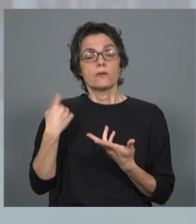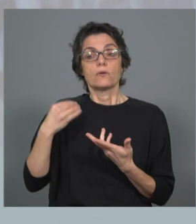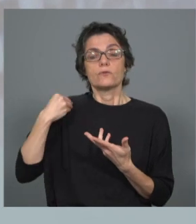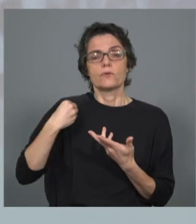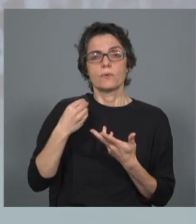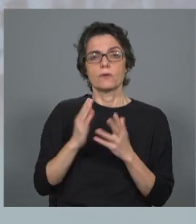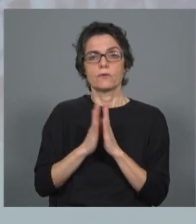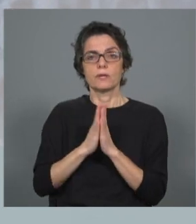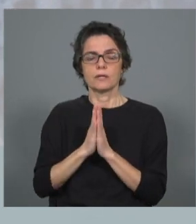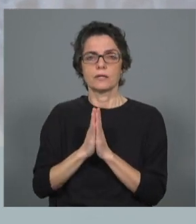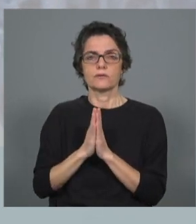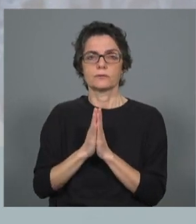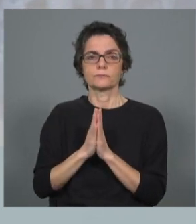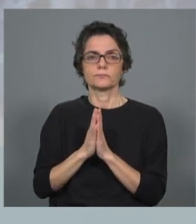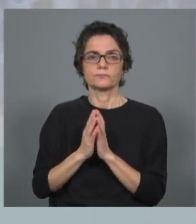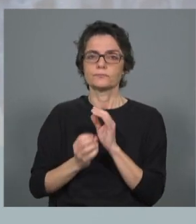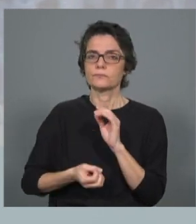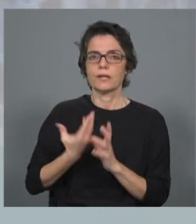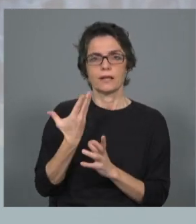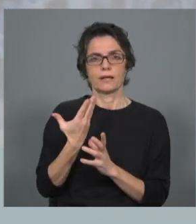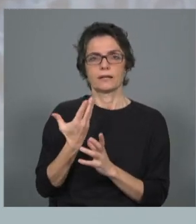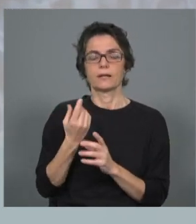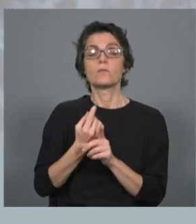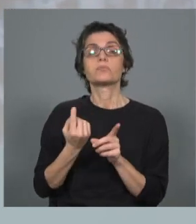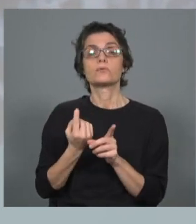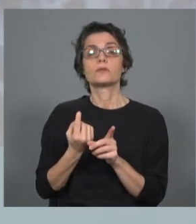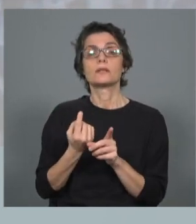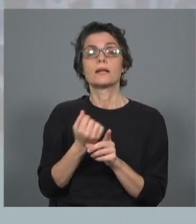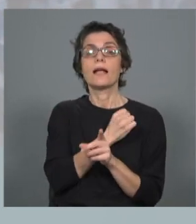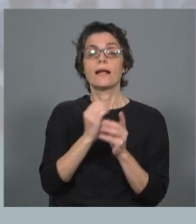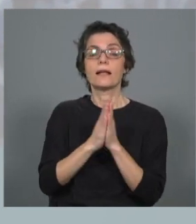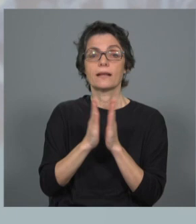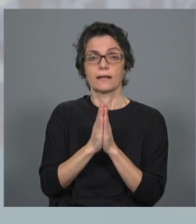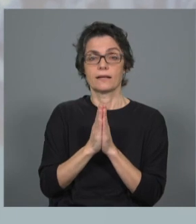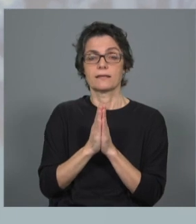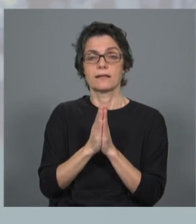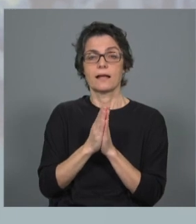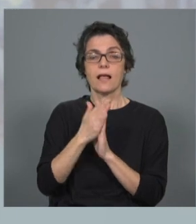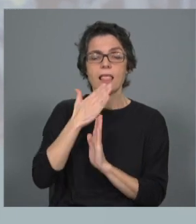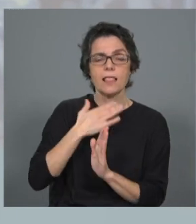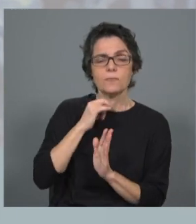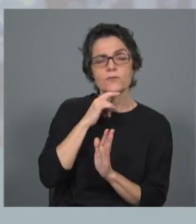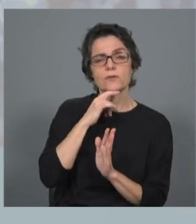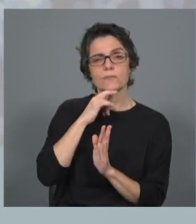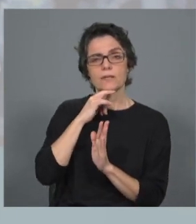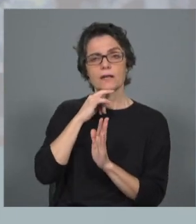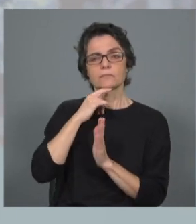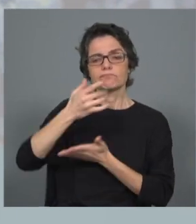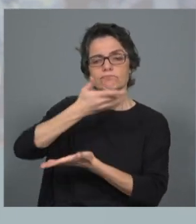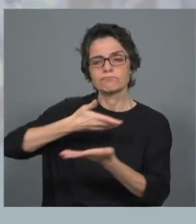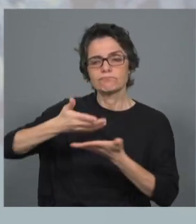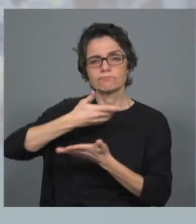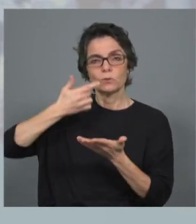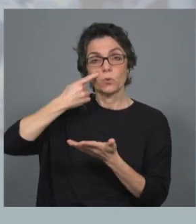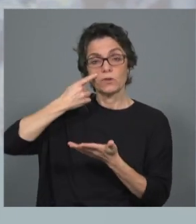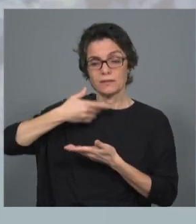igreja, onde de facto é o lugar onde Deus nos conhece na nossa intimidade, que não olha para nós como uma massa, como um aglomerado de gente,